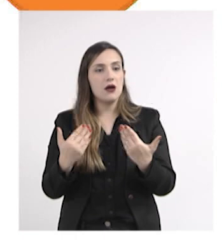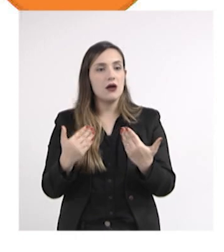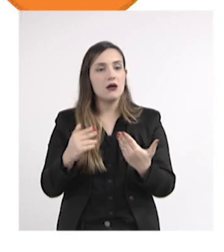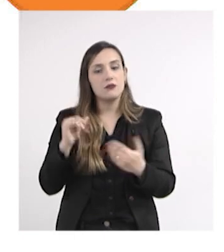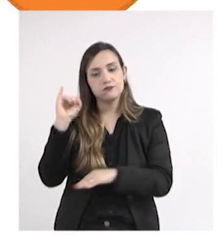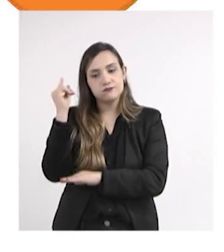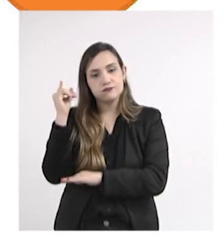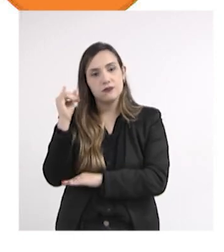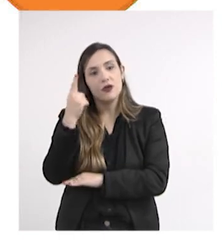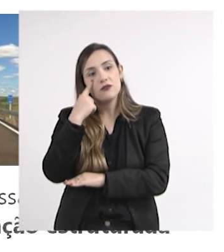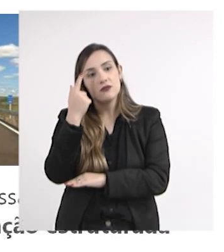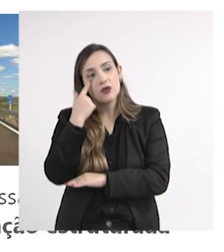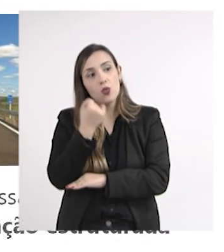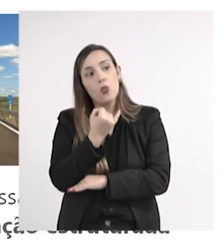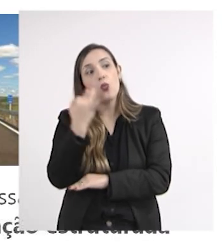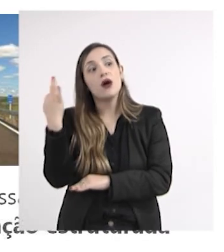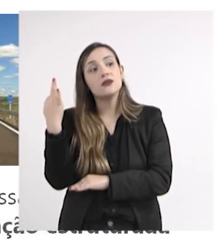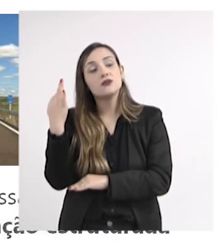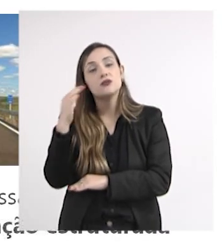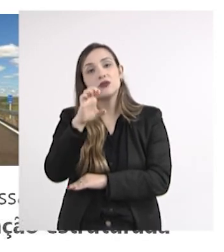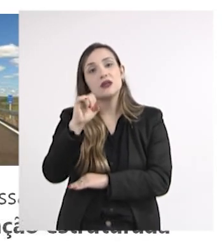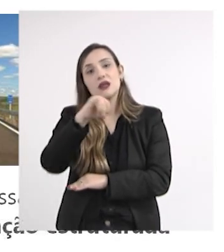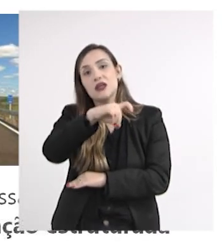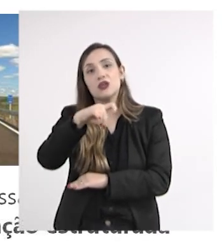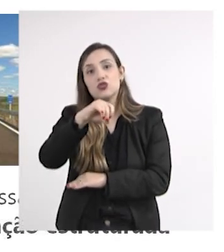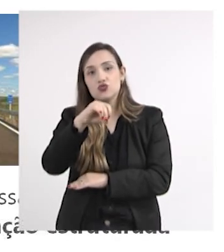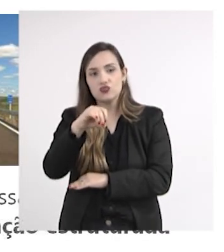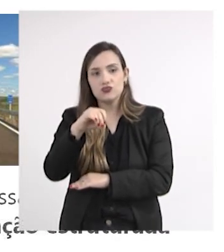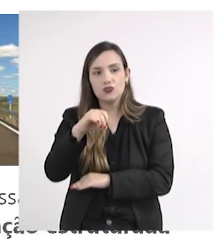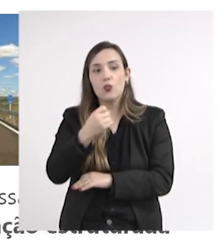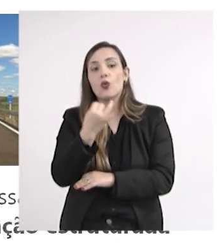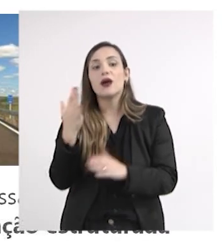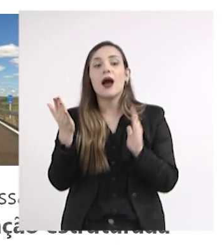proporcional à quantidade de eixos de veículos.